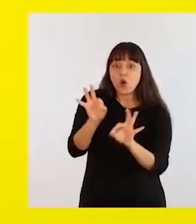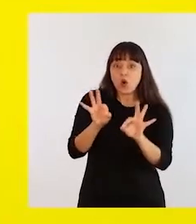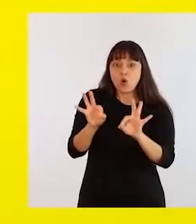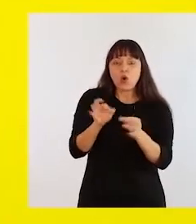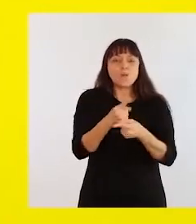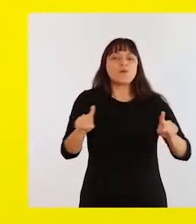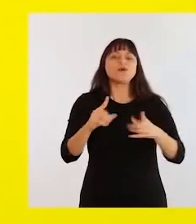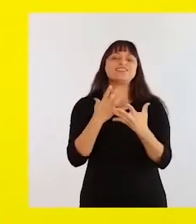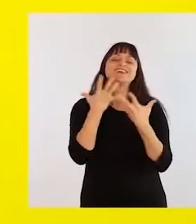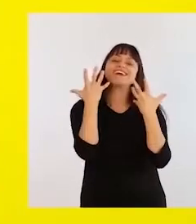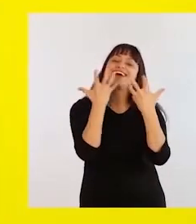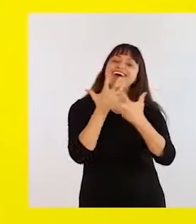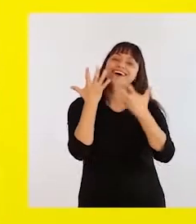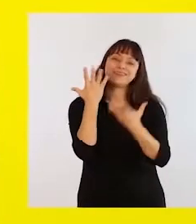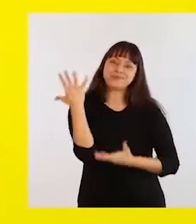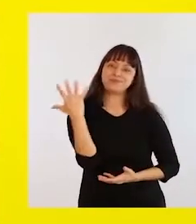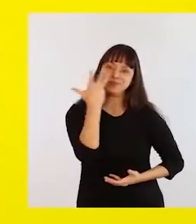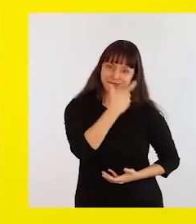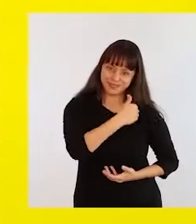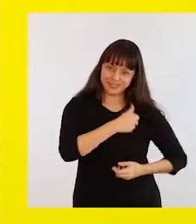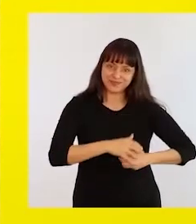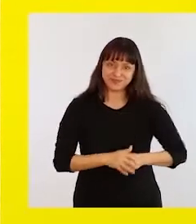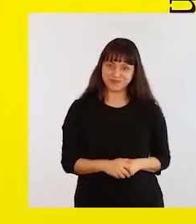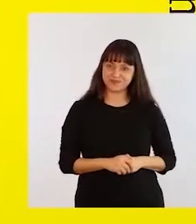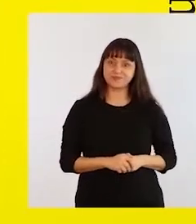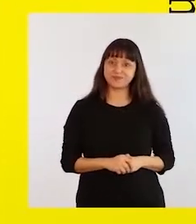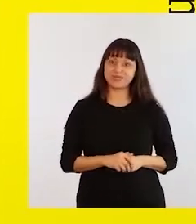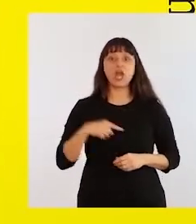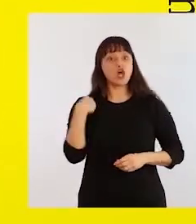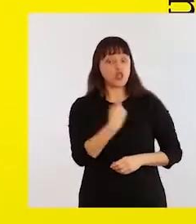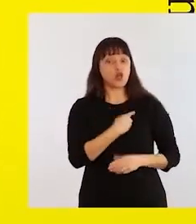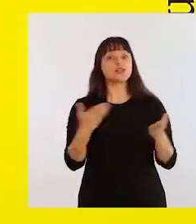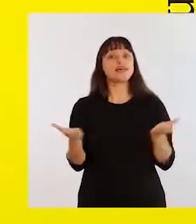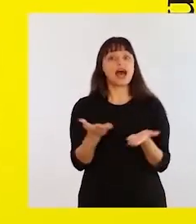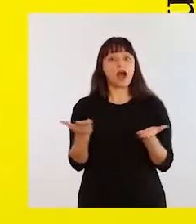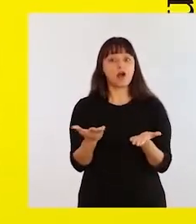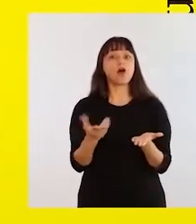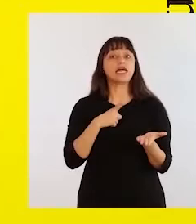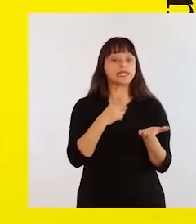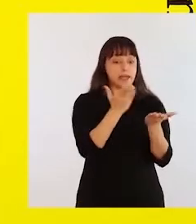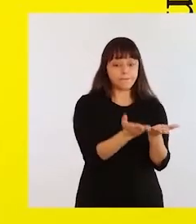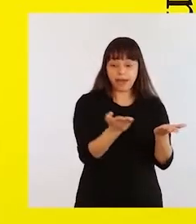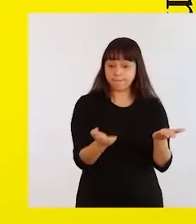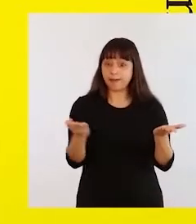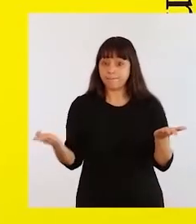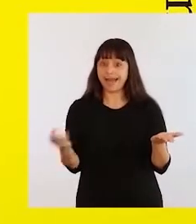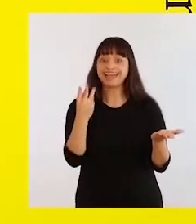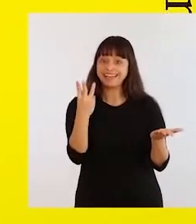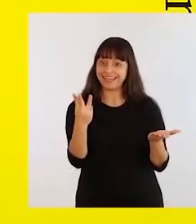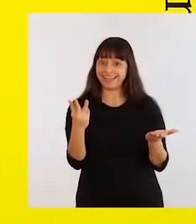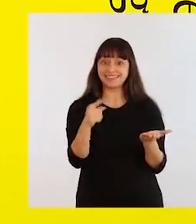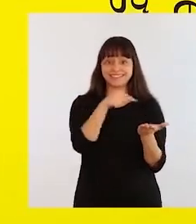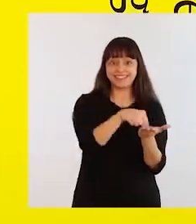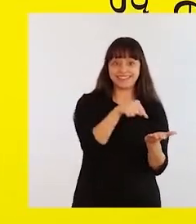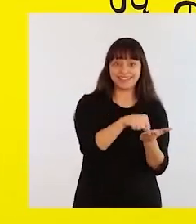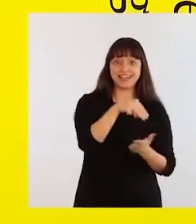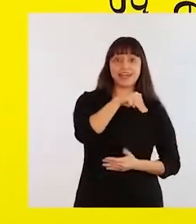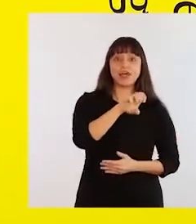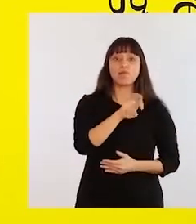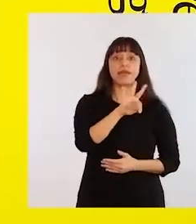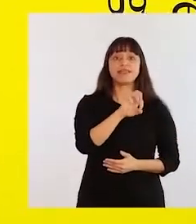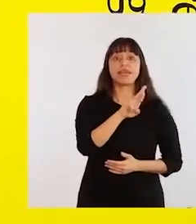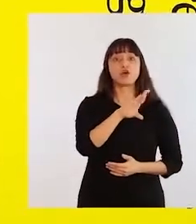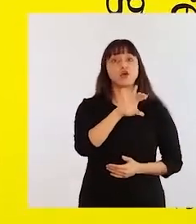Partimos, então, de três enunciados: o Meteorito do Bendegó, o Sino de Ouro Preto e um conjunto de retratos do jornalista e